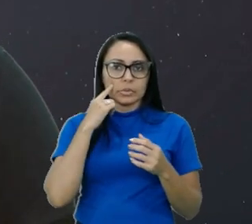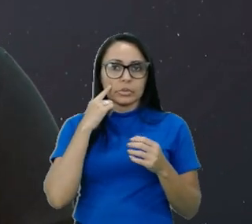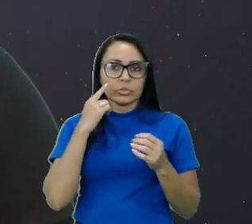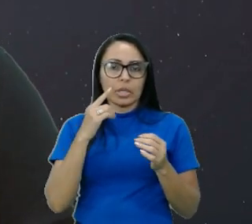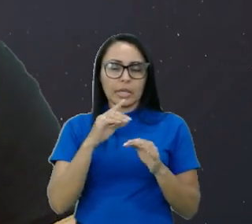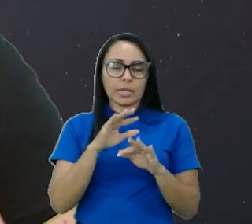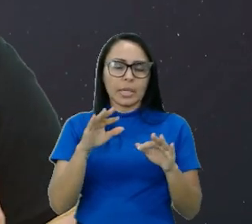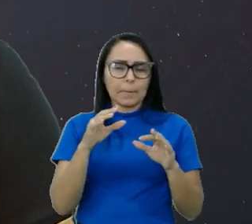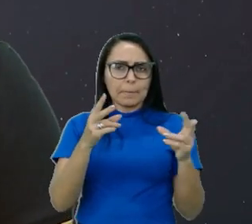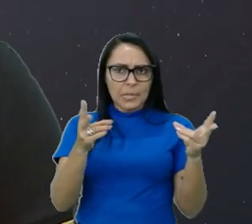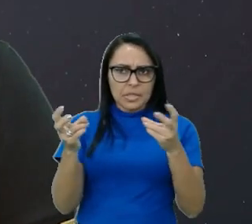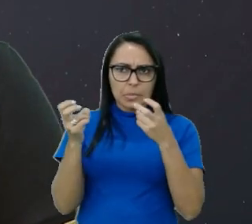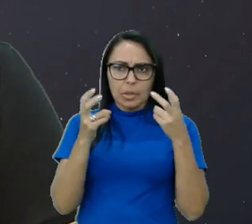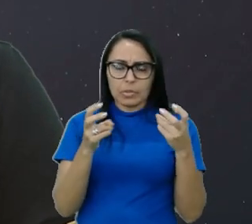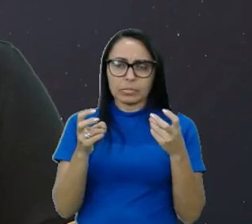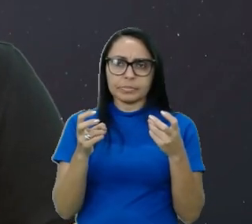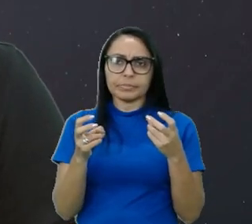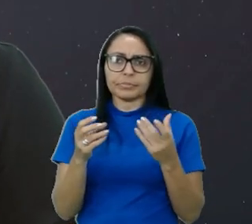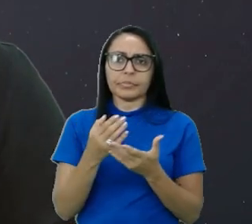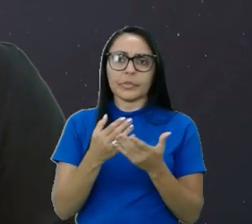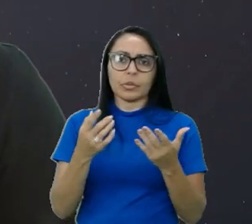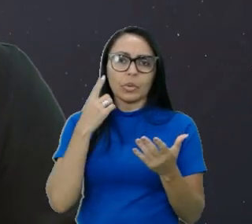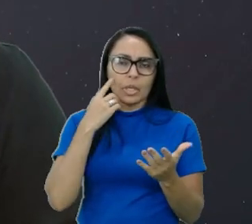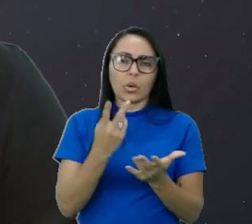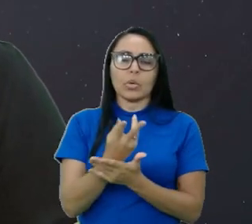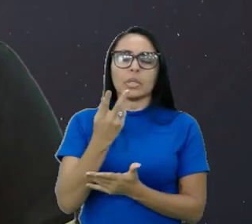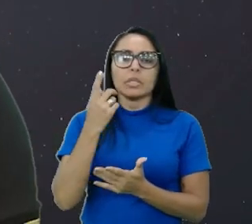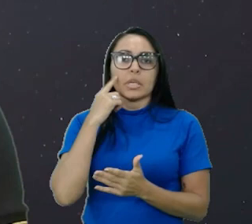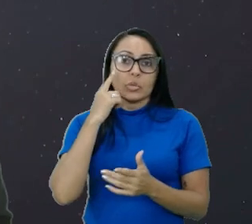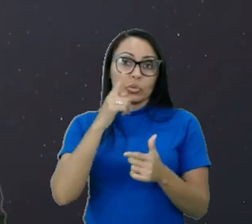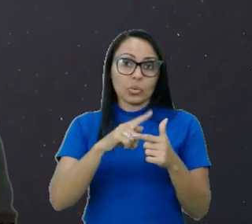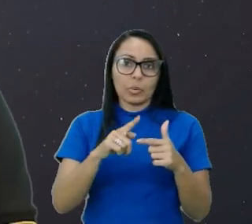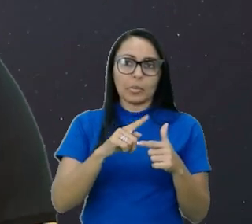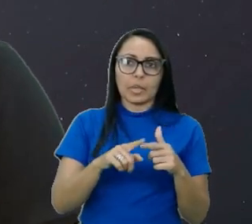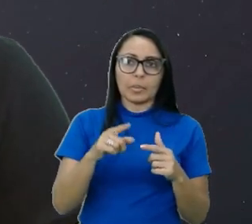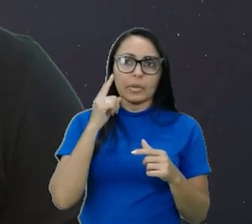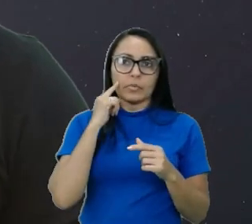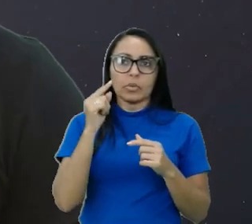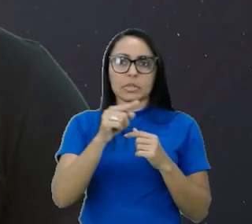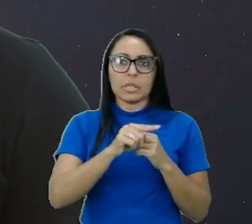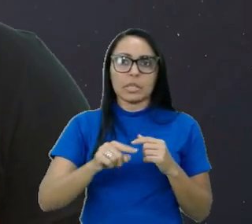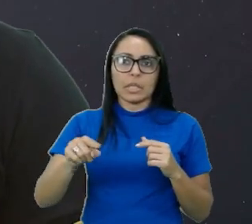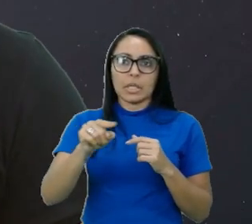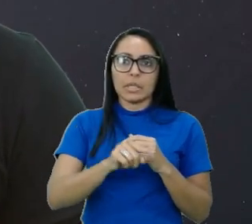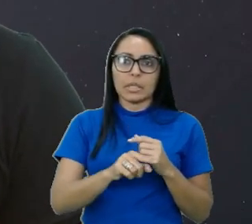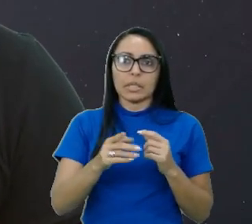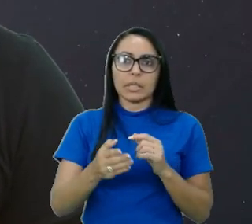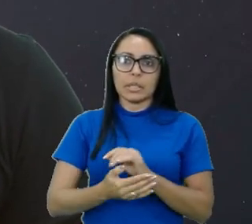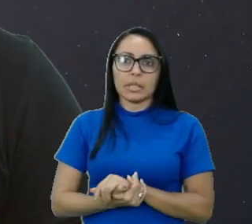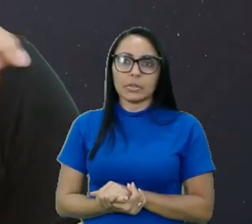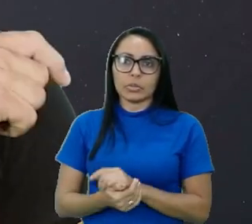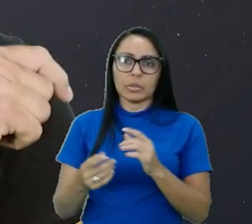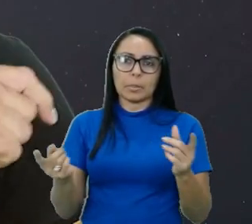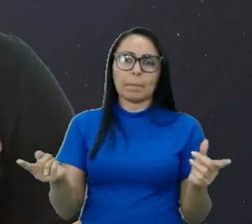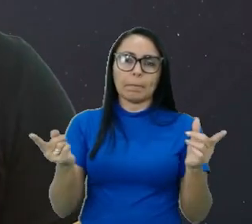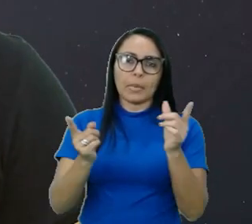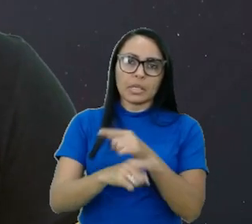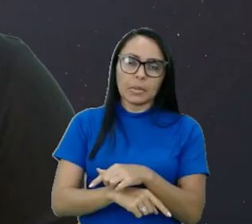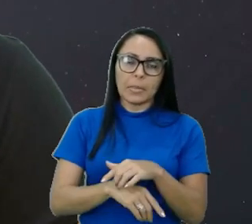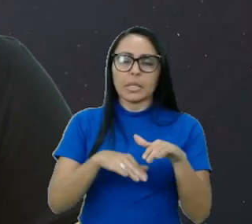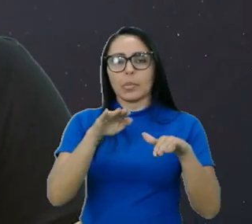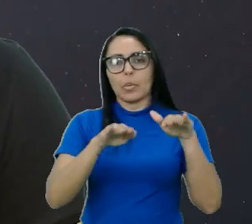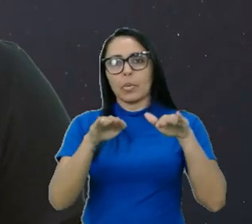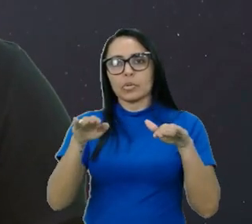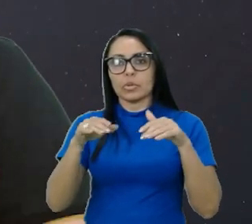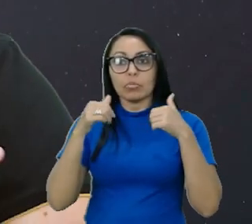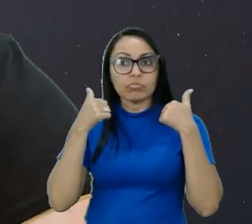carreta, percebeu? Então, quando acontecer isso num problema, você está lidando com grandezas inversamente proporcionais.